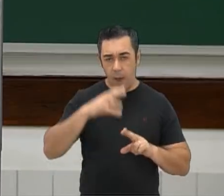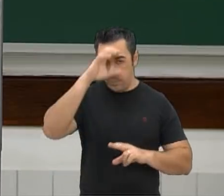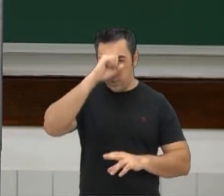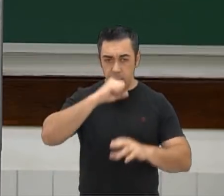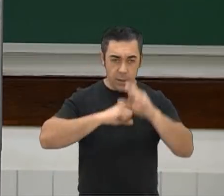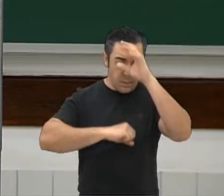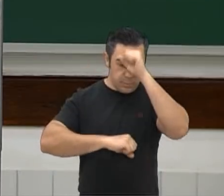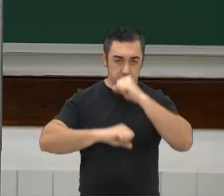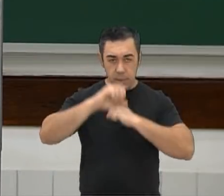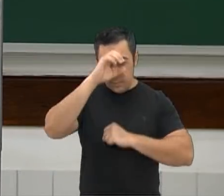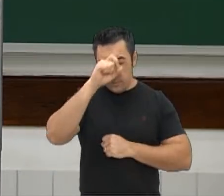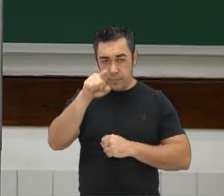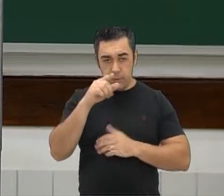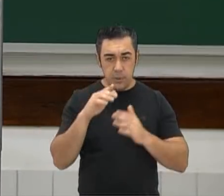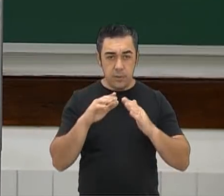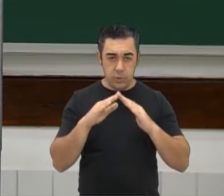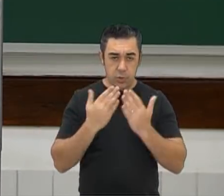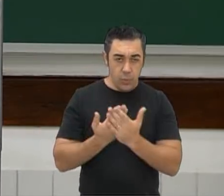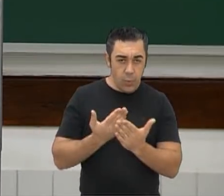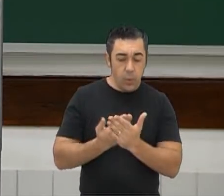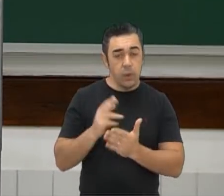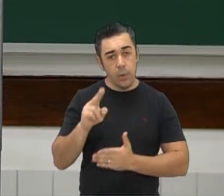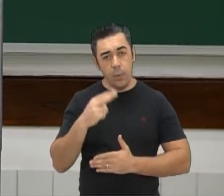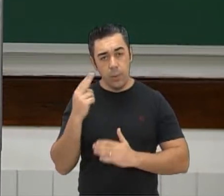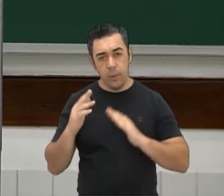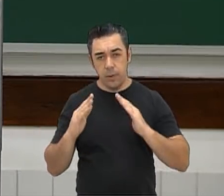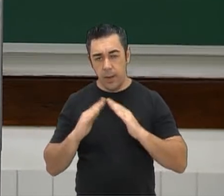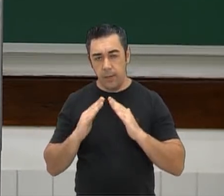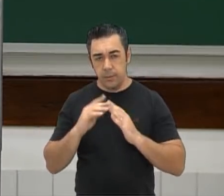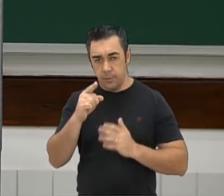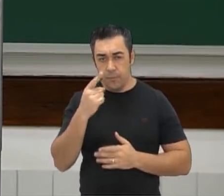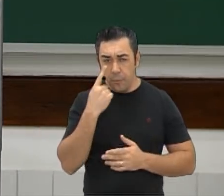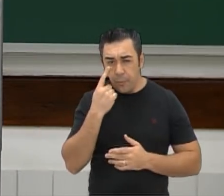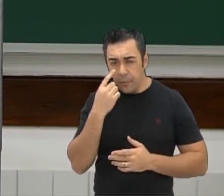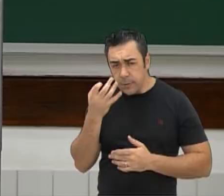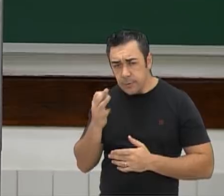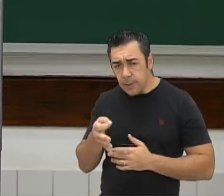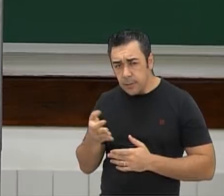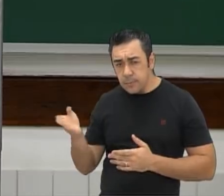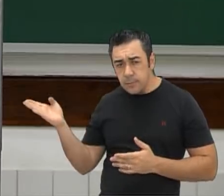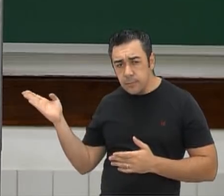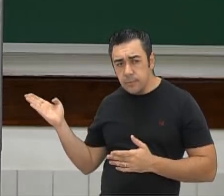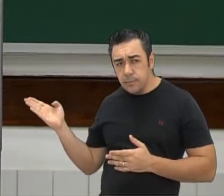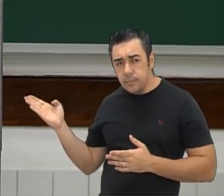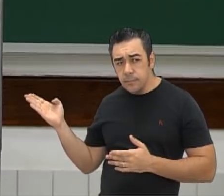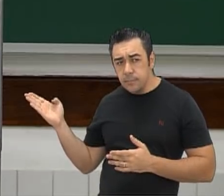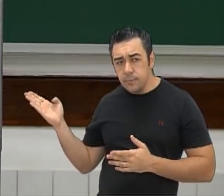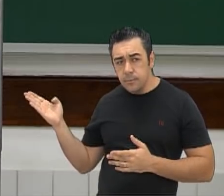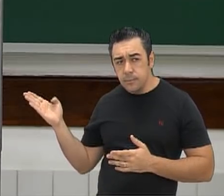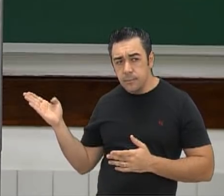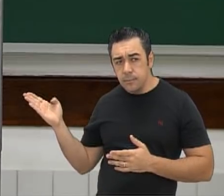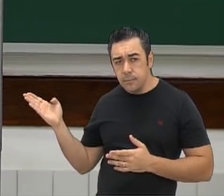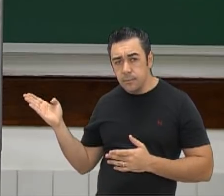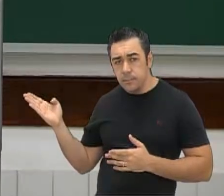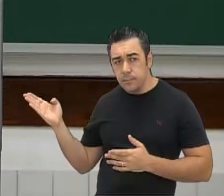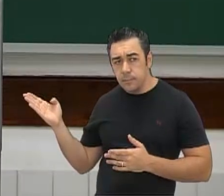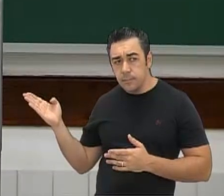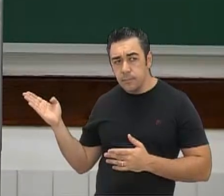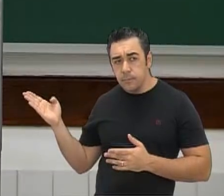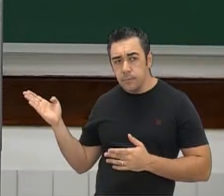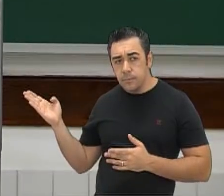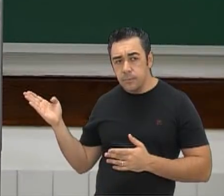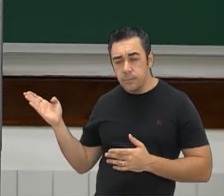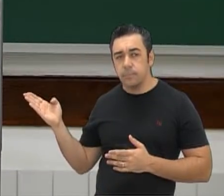utilizando ela aí na sala de aula ou até mesmo em casa. Vamos confirmar se deu certo essa montagem? Vai clicando em pronto